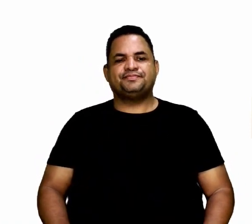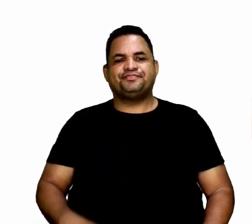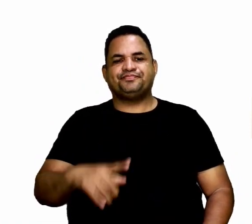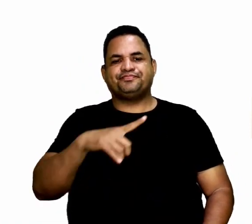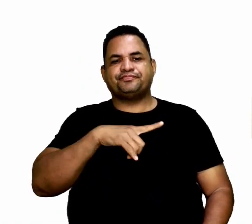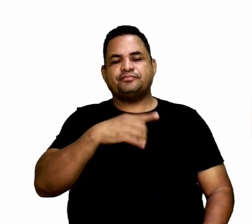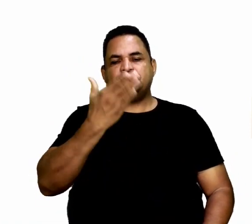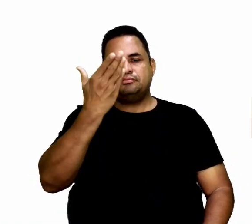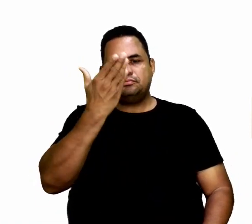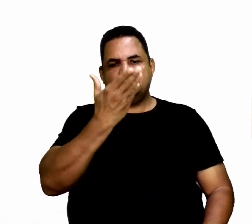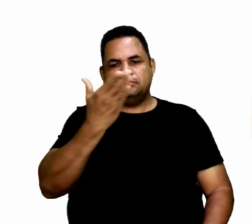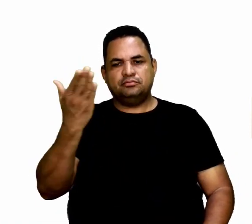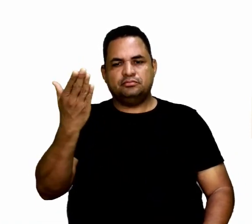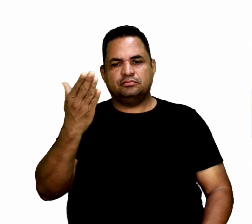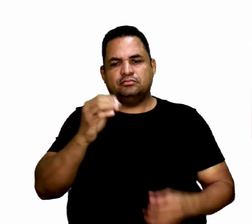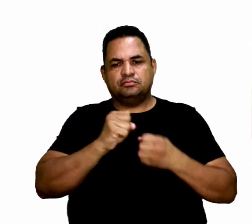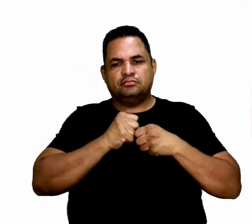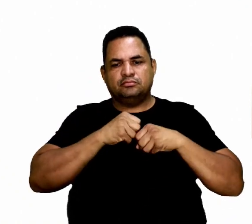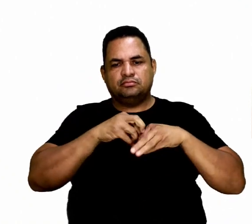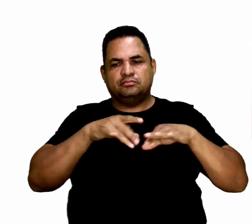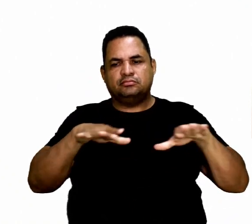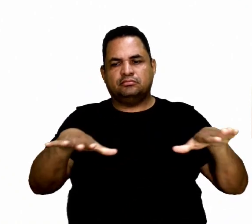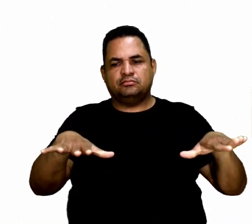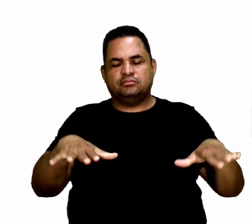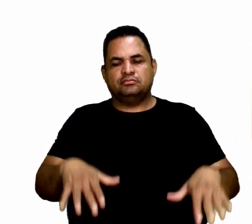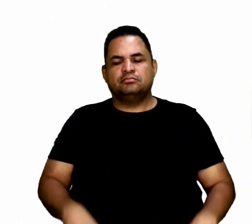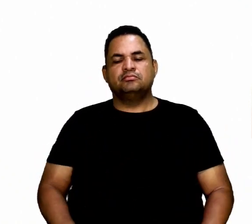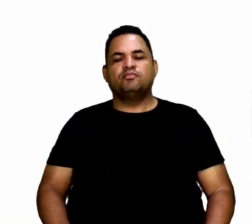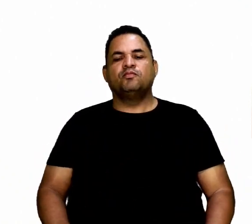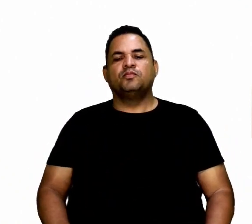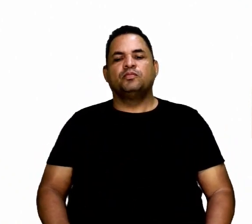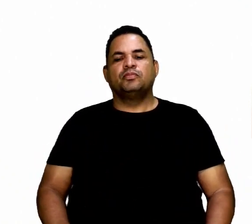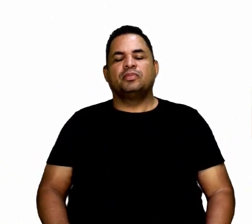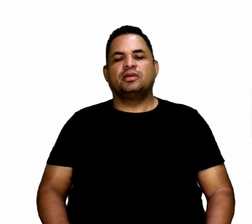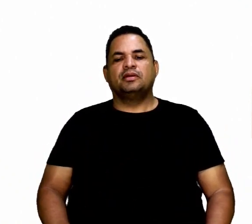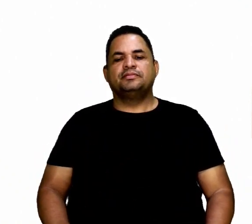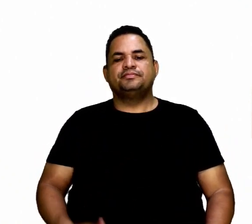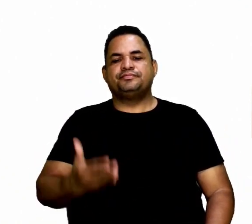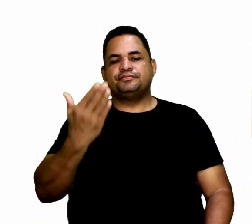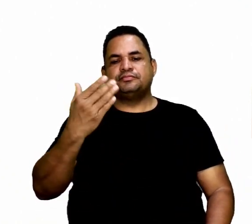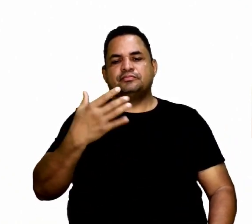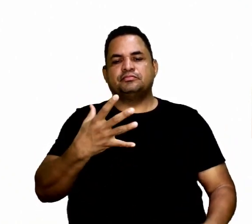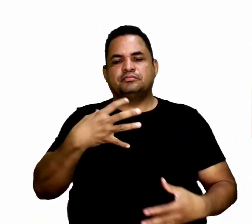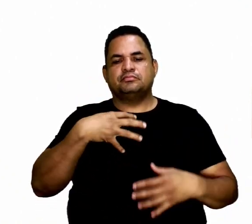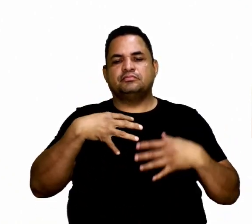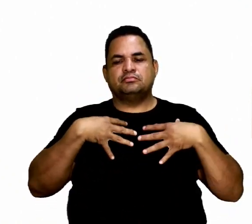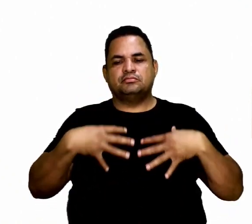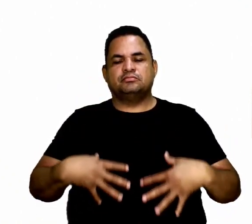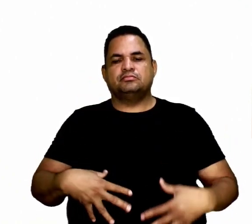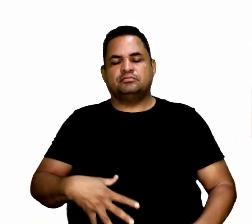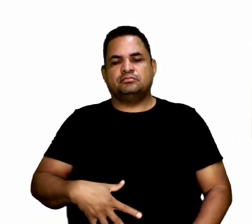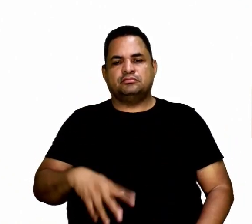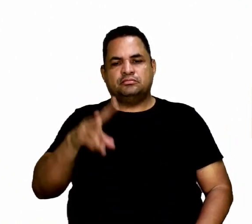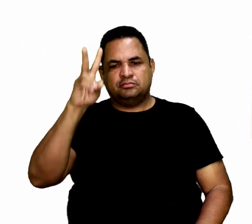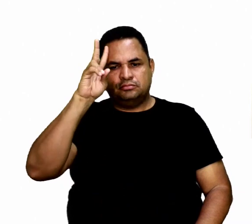uma distribuição do sistema linfático no nosso organismo, né? Lembrando que isso aqui não são vasos